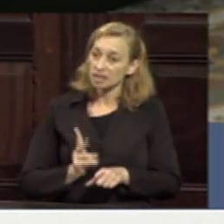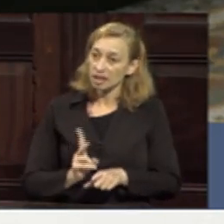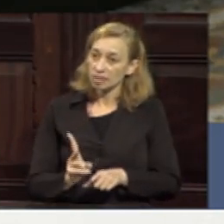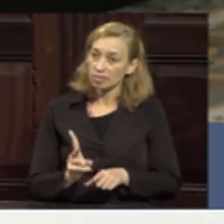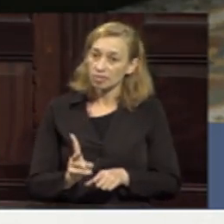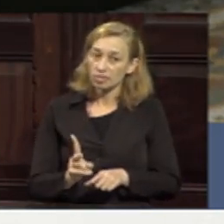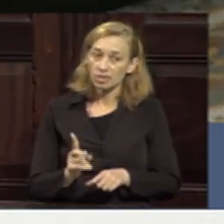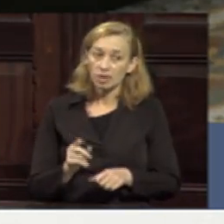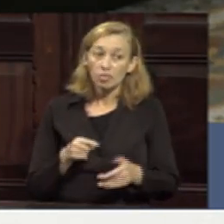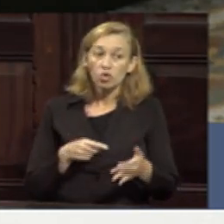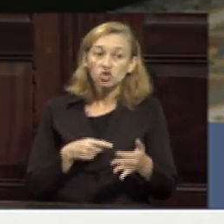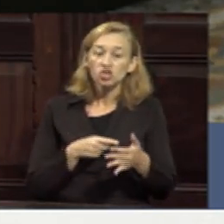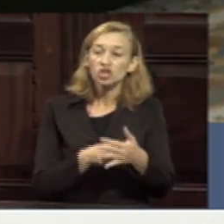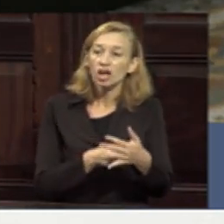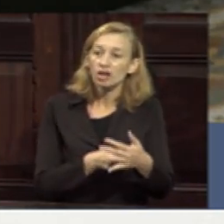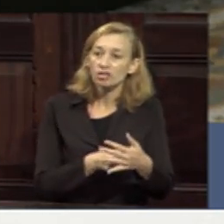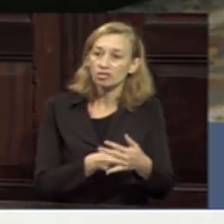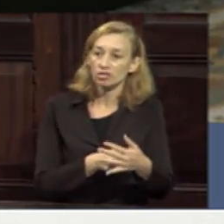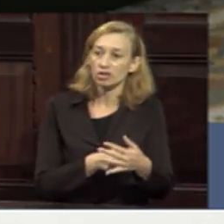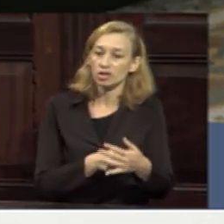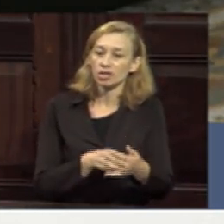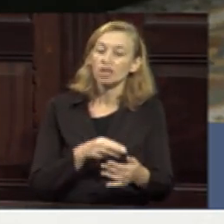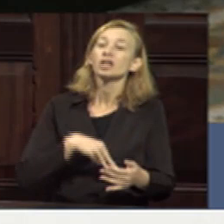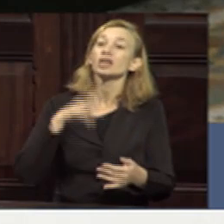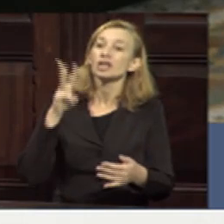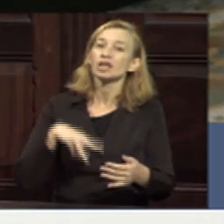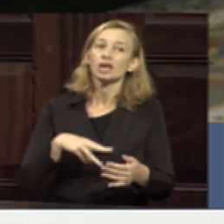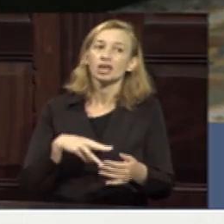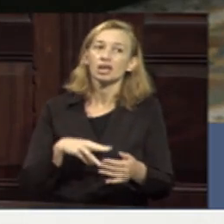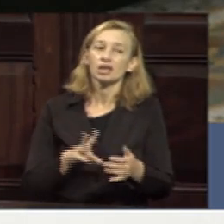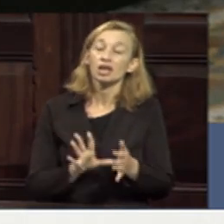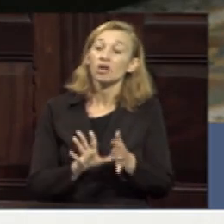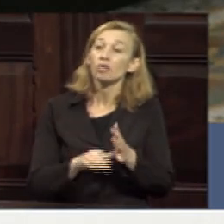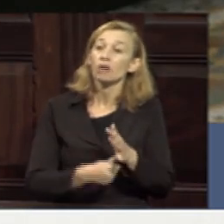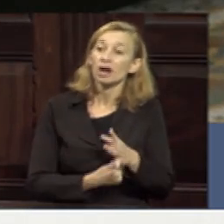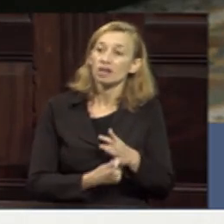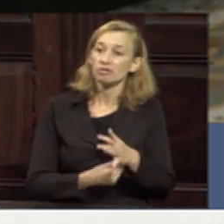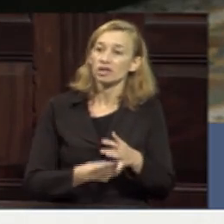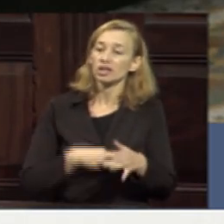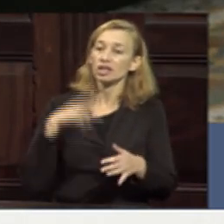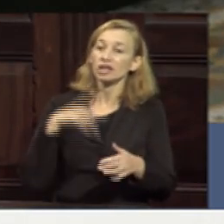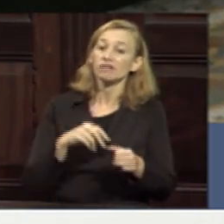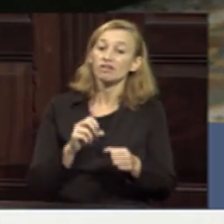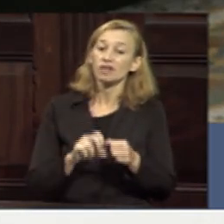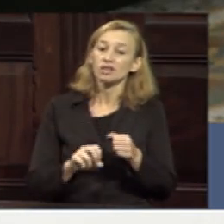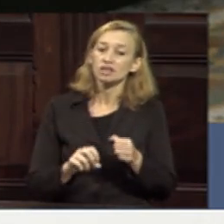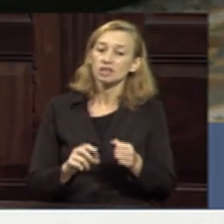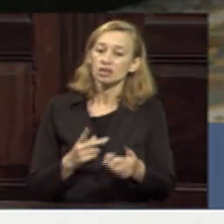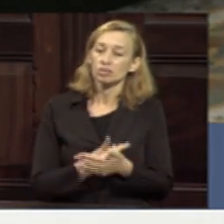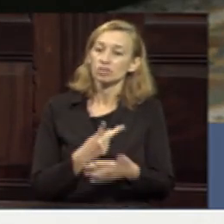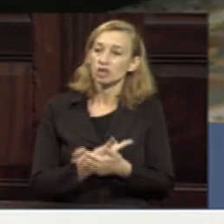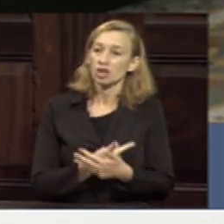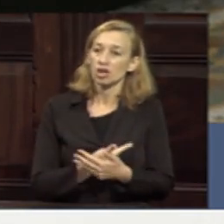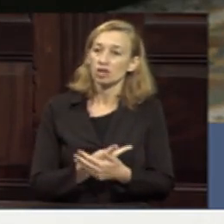Então, senhora presidente, ao mesmo tempo em que eu me manifesto com muita